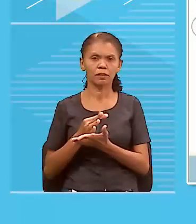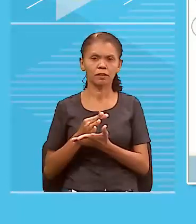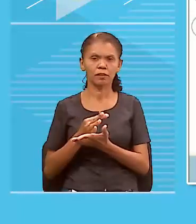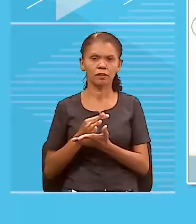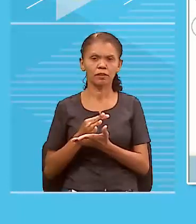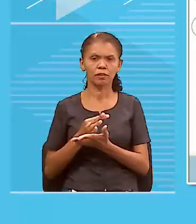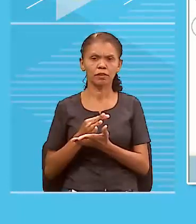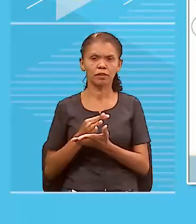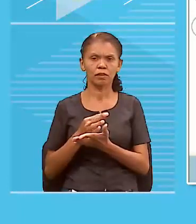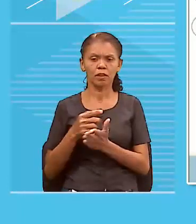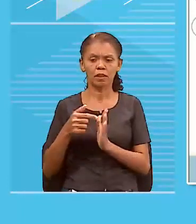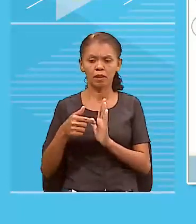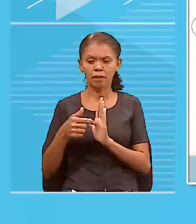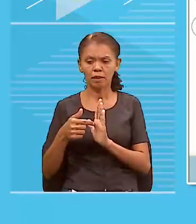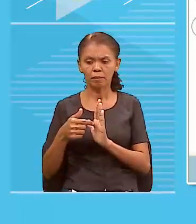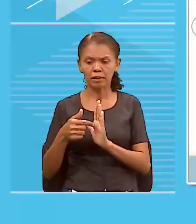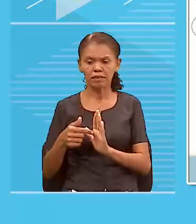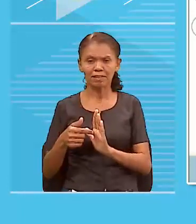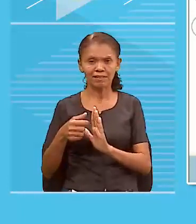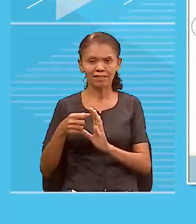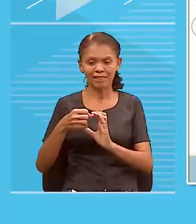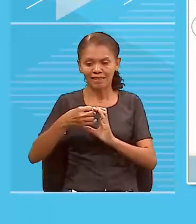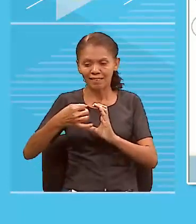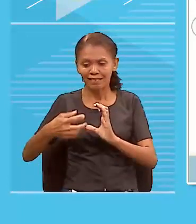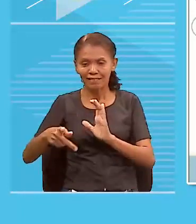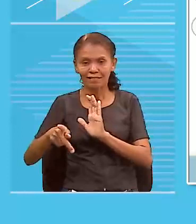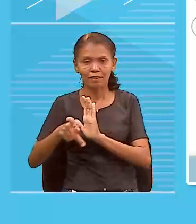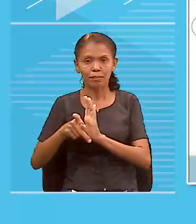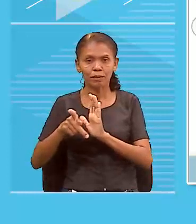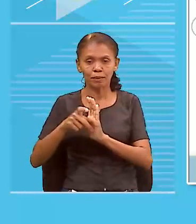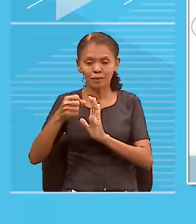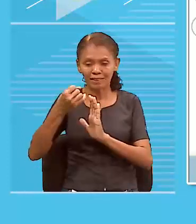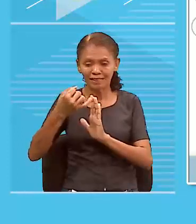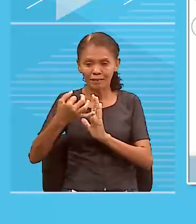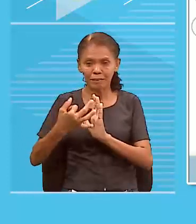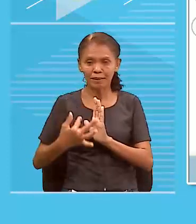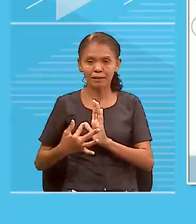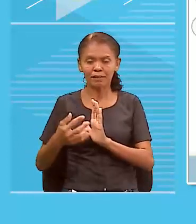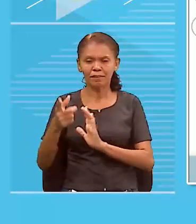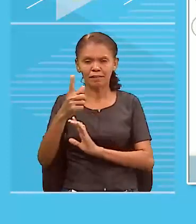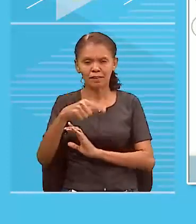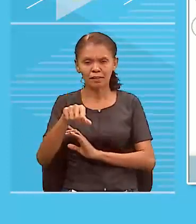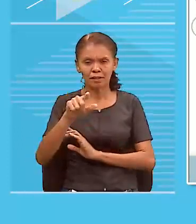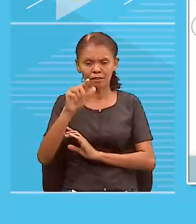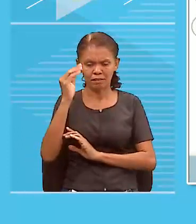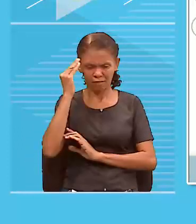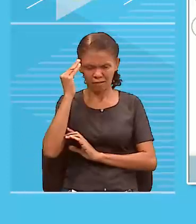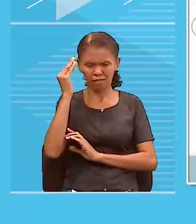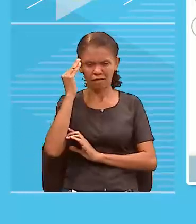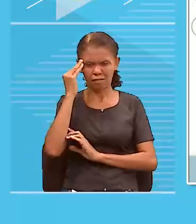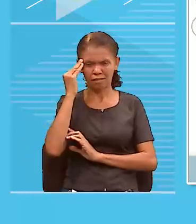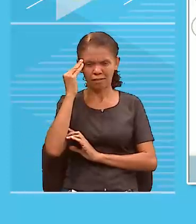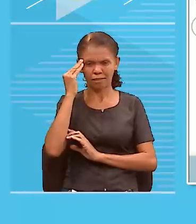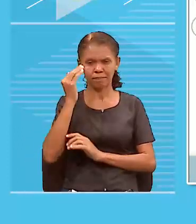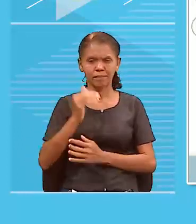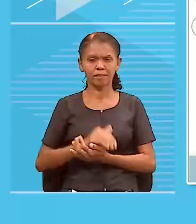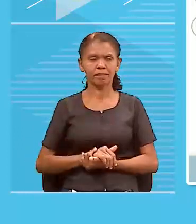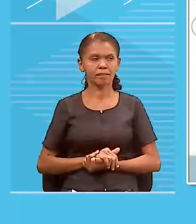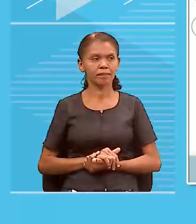se alto explicando gente tá ficando claro isso para vocês então